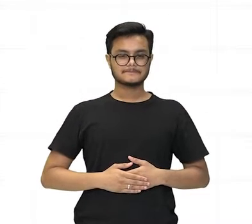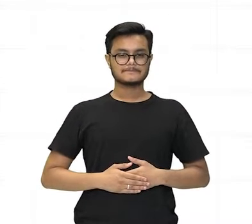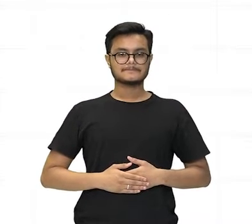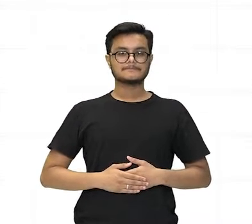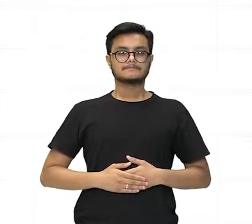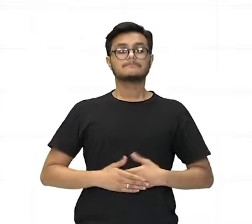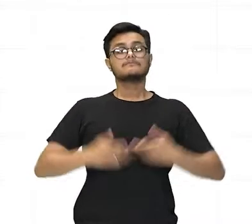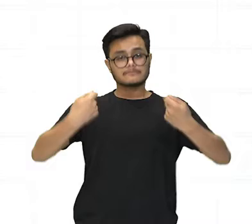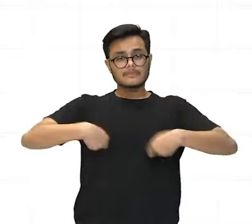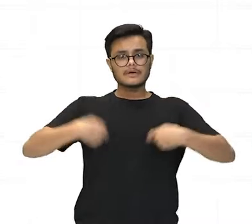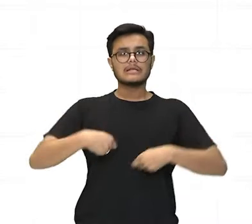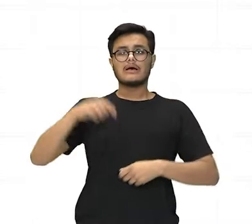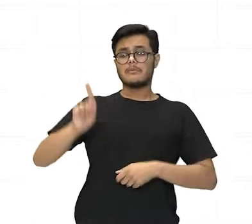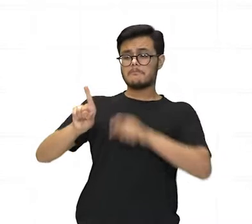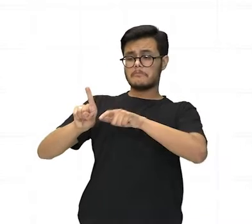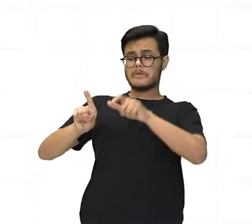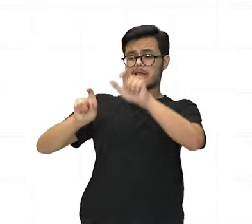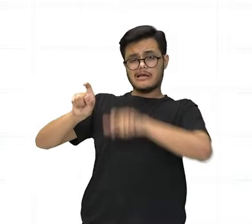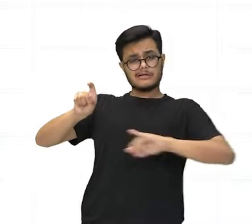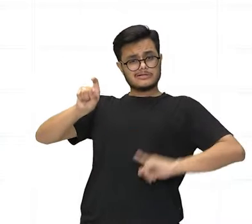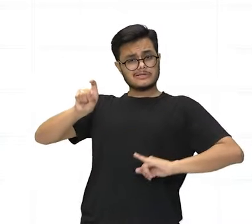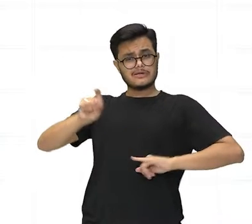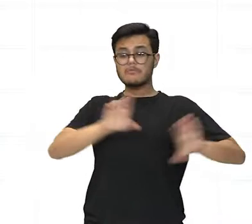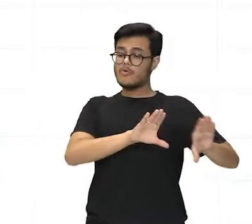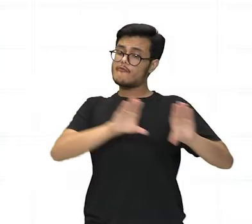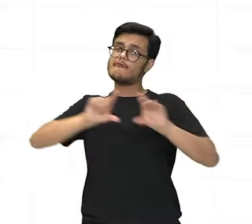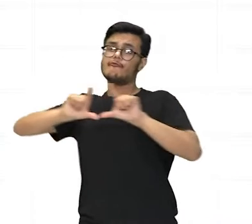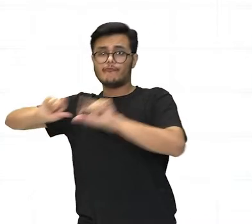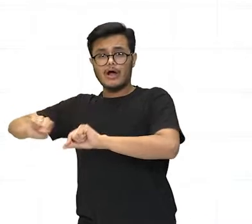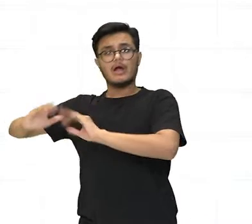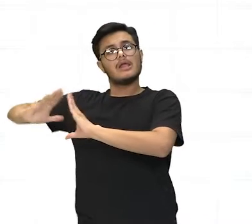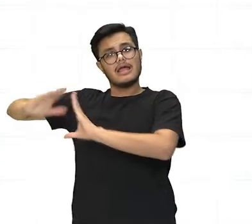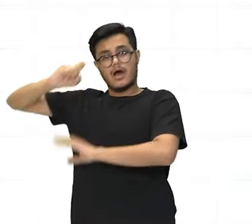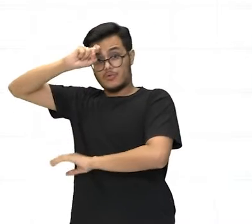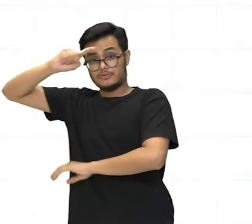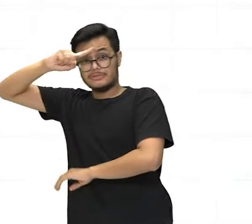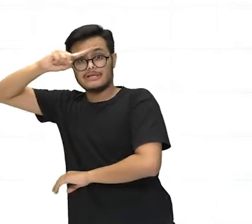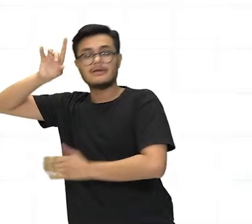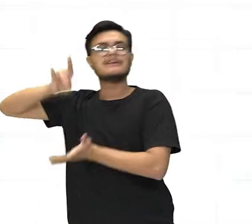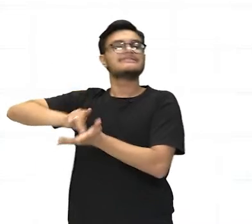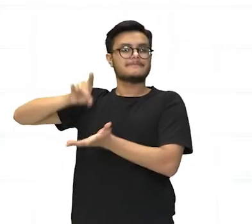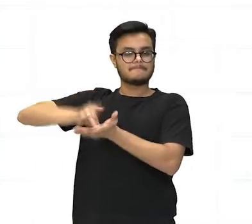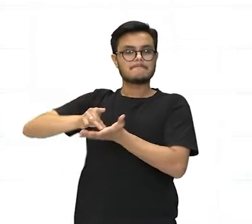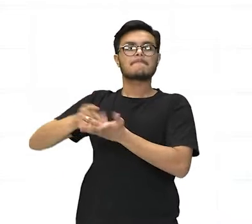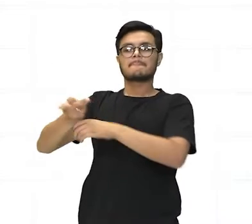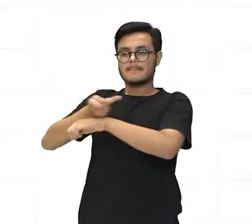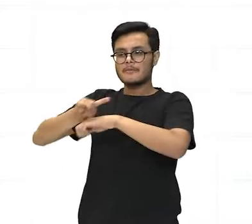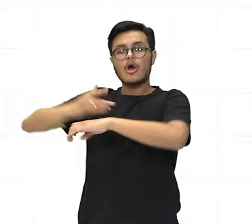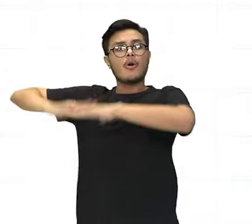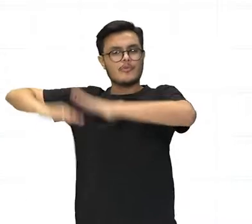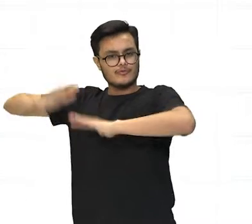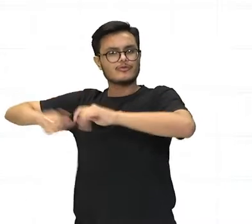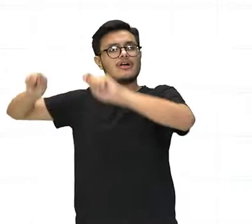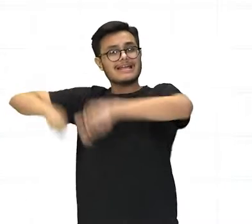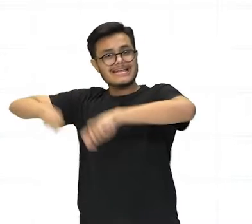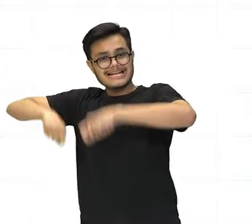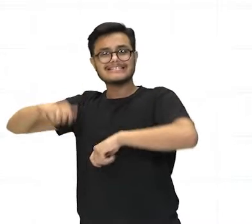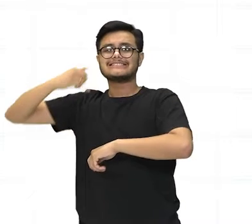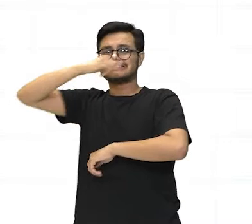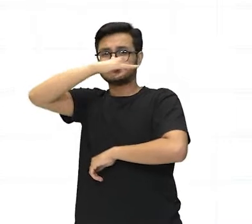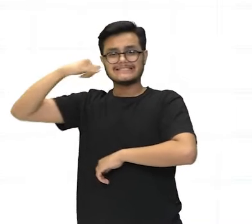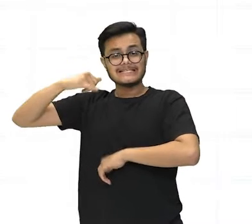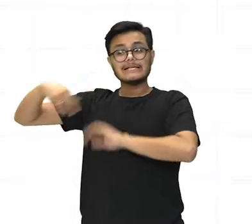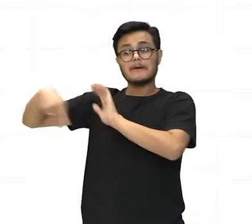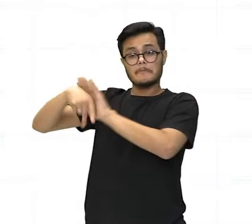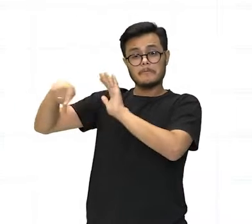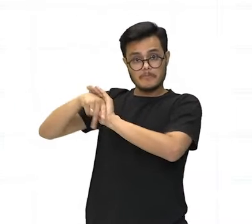Levar o acidentado imediatamente ao pronto-socorro e procurar um profissional do setor de